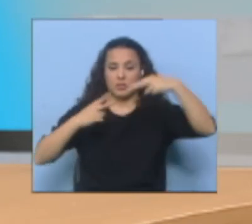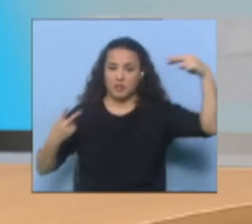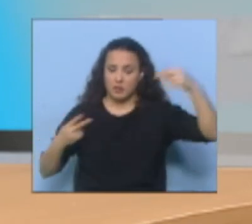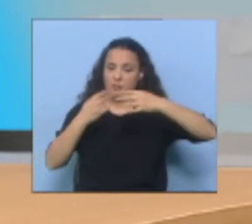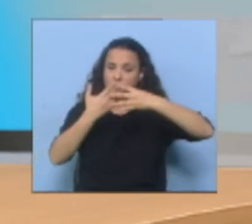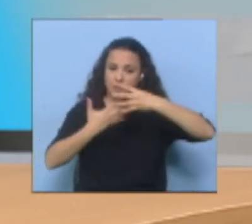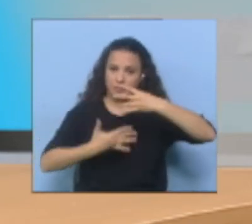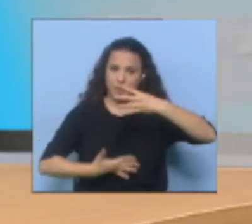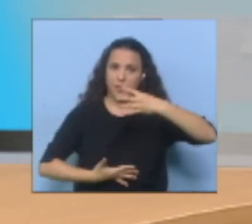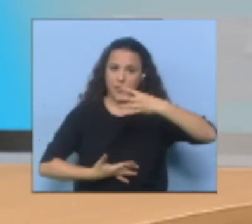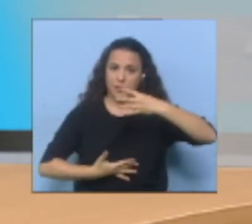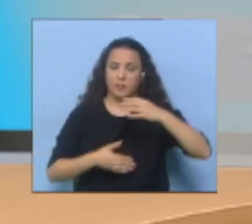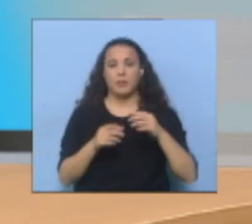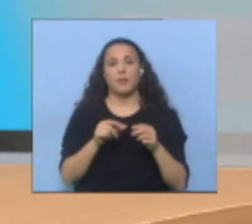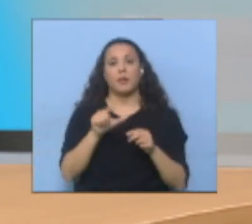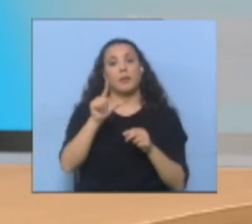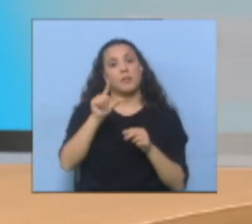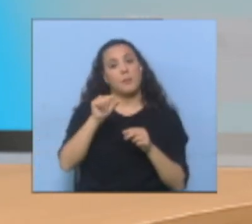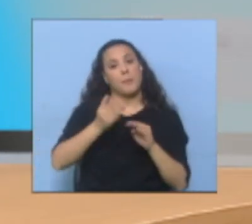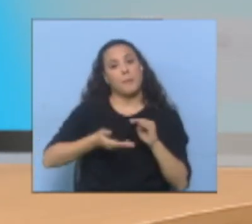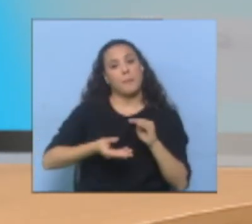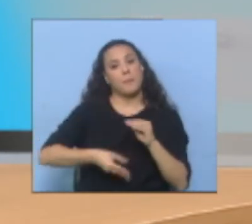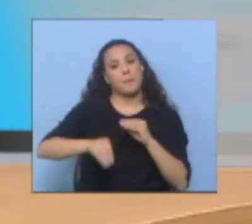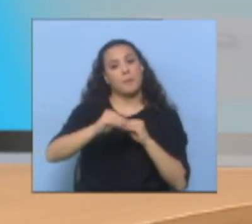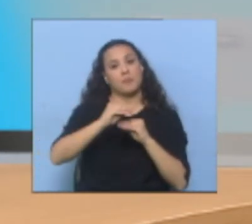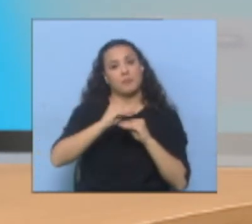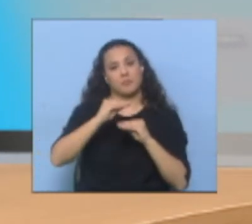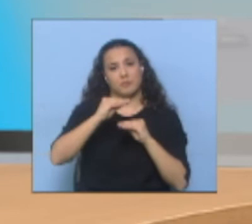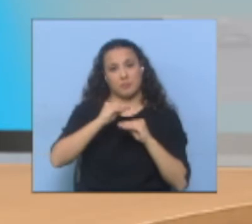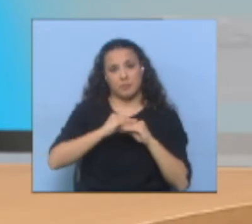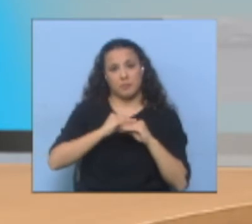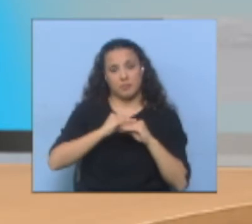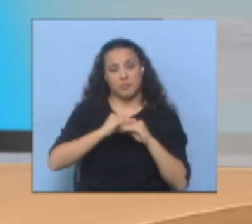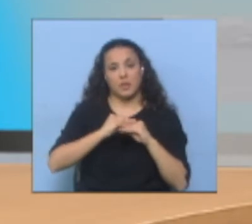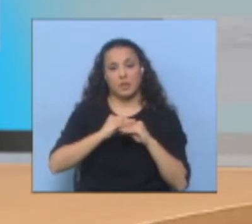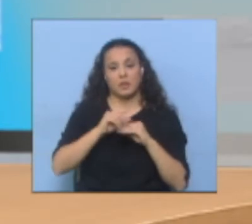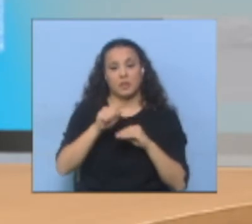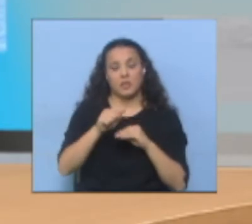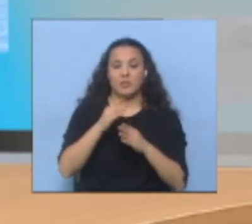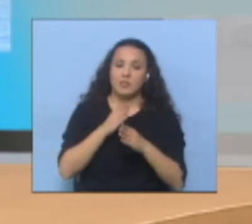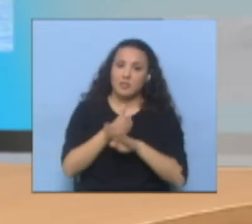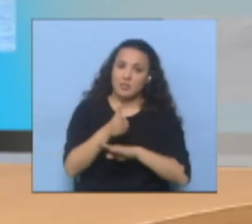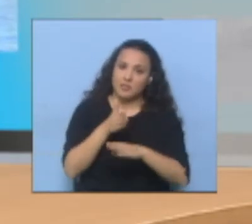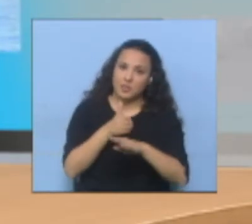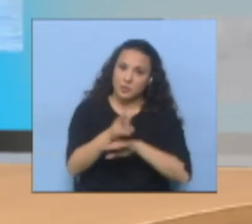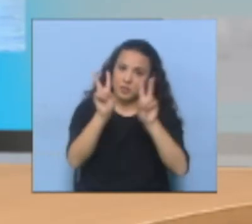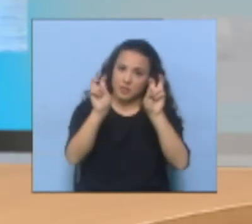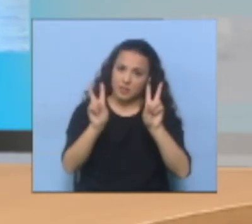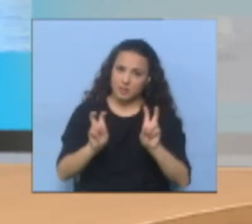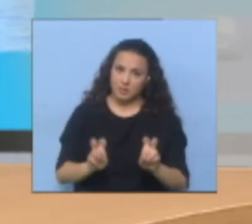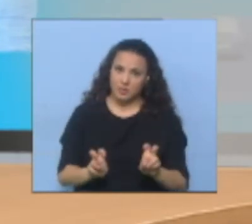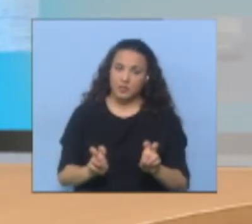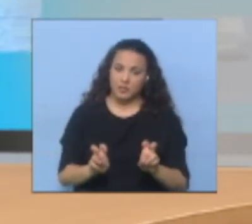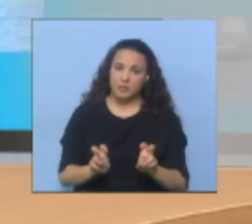E, além dessa presença institucional de abertura, tem estas intervenções sobre estas temáticas